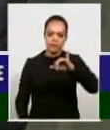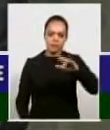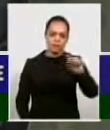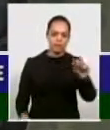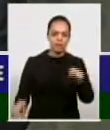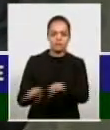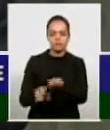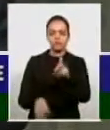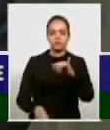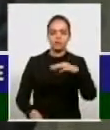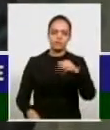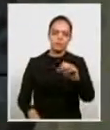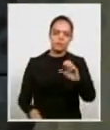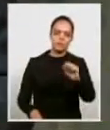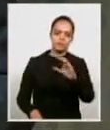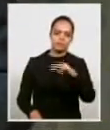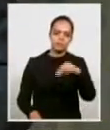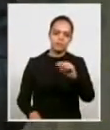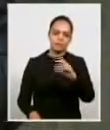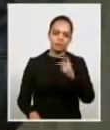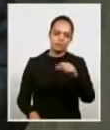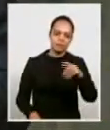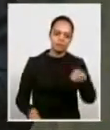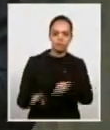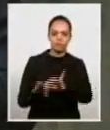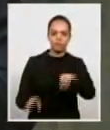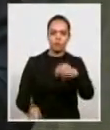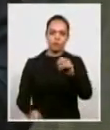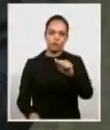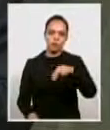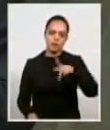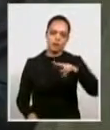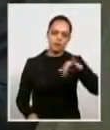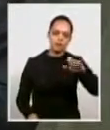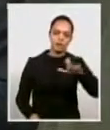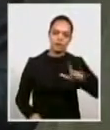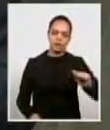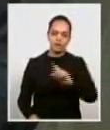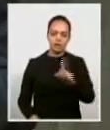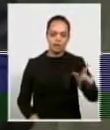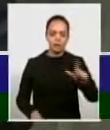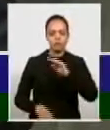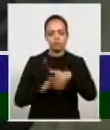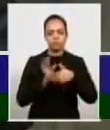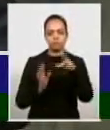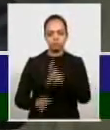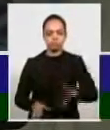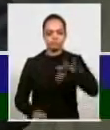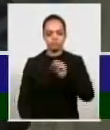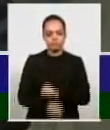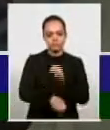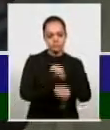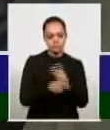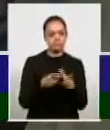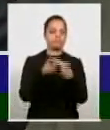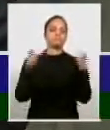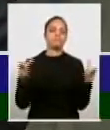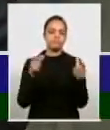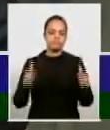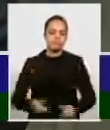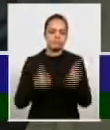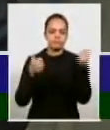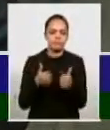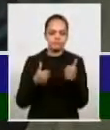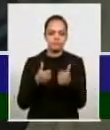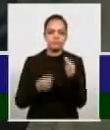Dimas Machado, Joaquim Leal de Camargo. Então, toda uma região que aguarda, na maior e na melhor